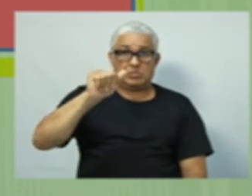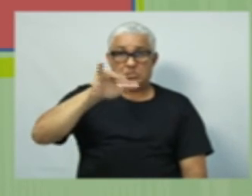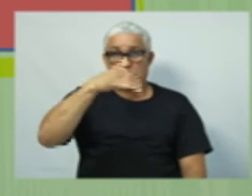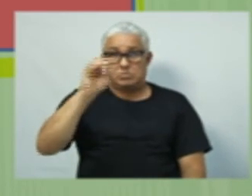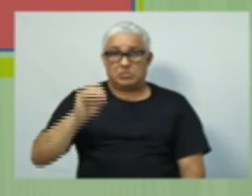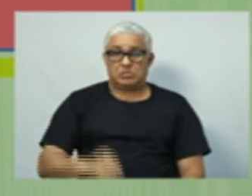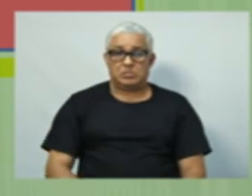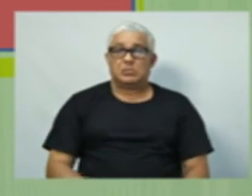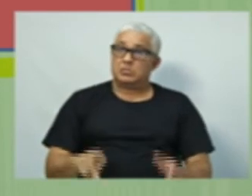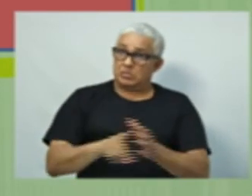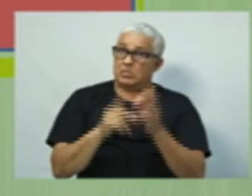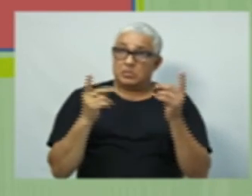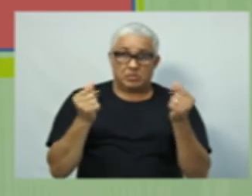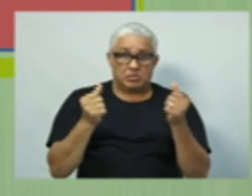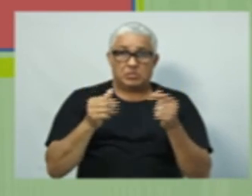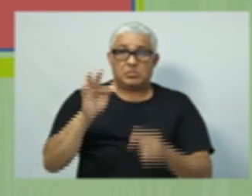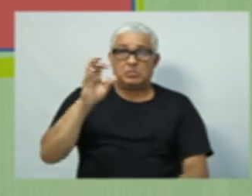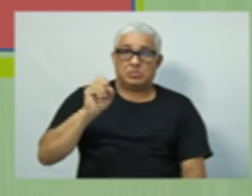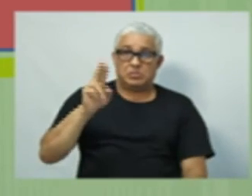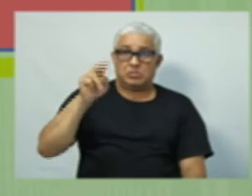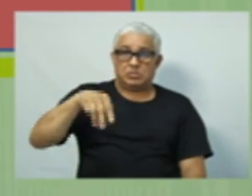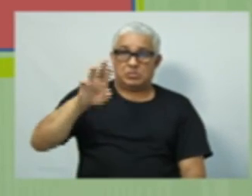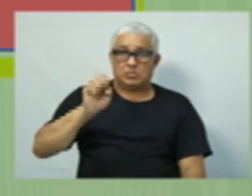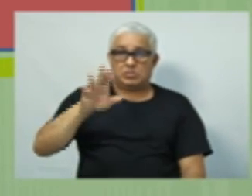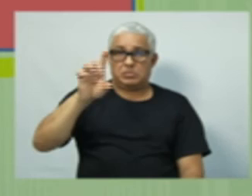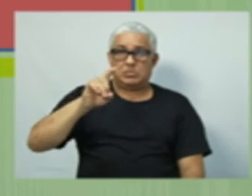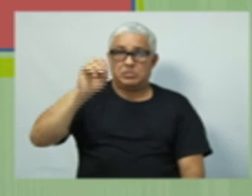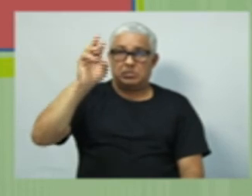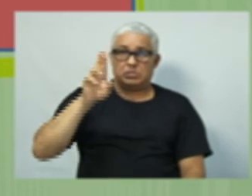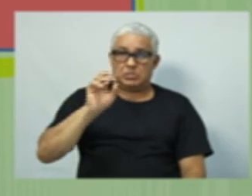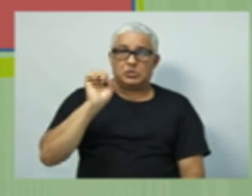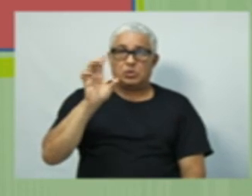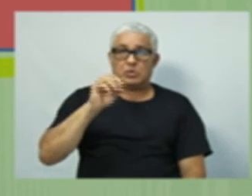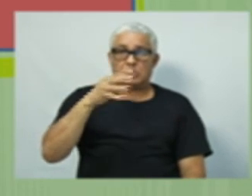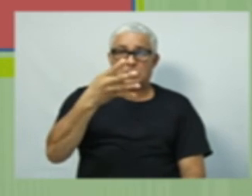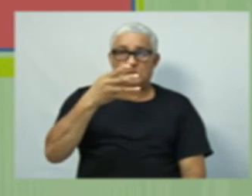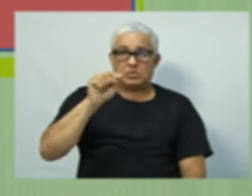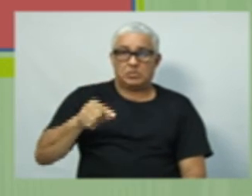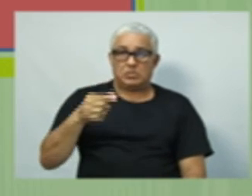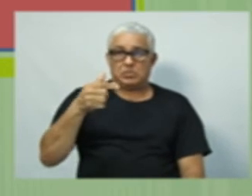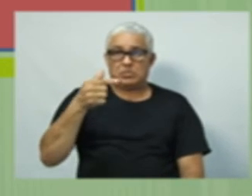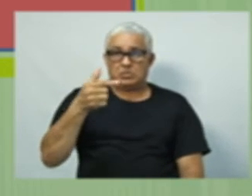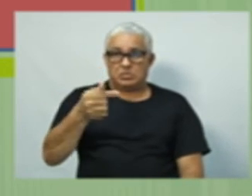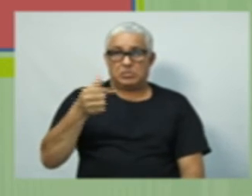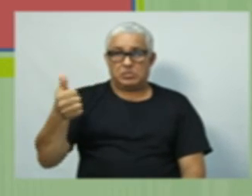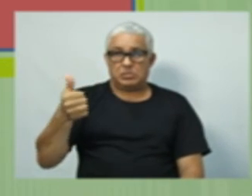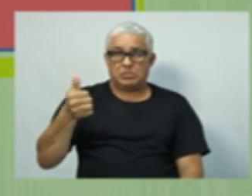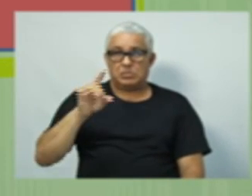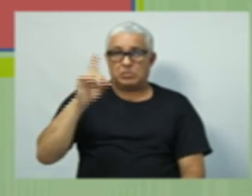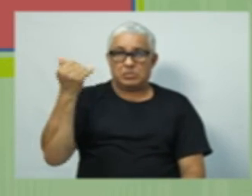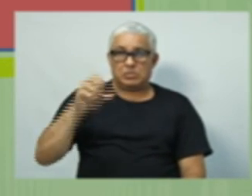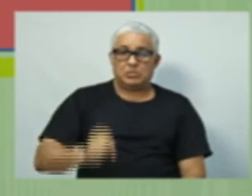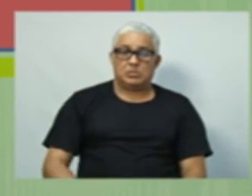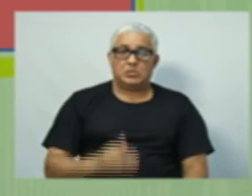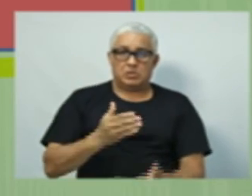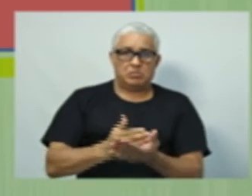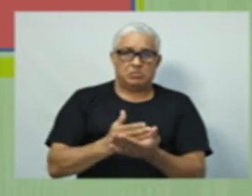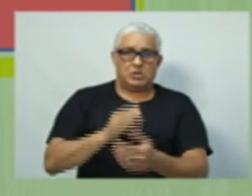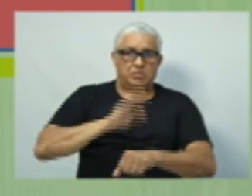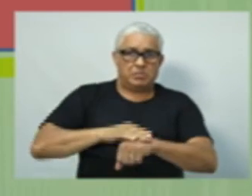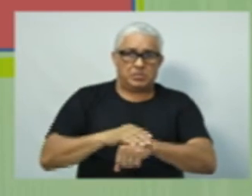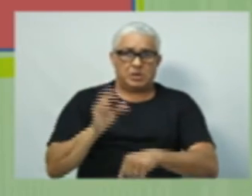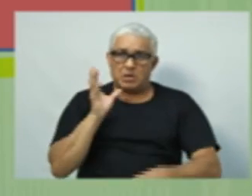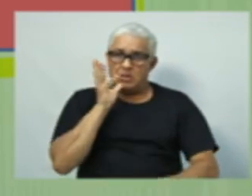recurso o fornecedor sua banca pra você 4,71 dias isso aqui no longo prazo e acaba